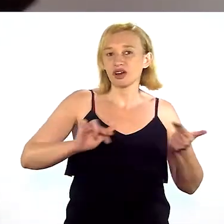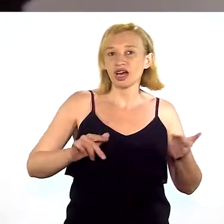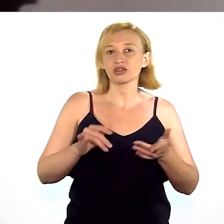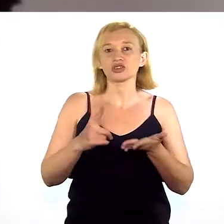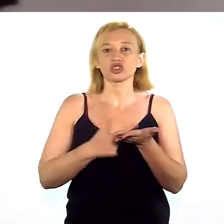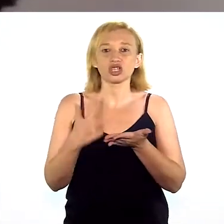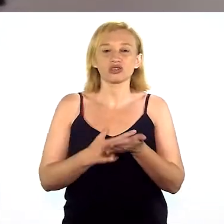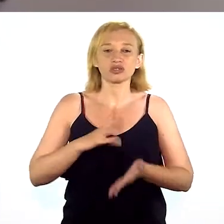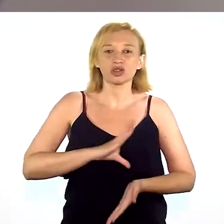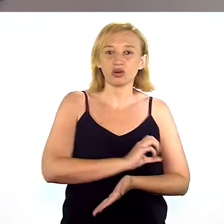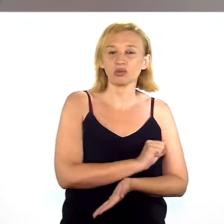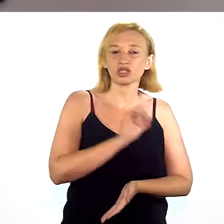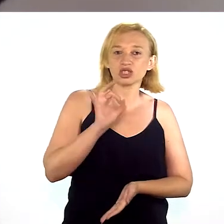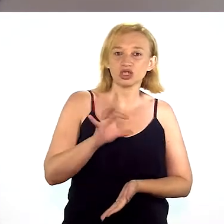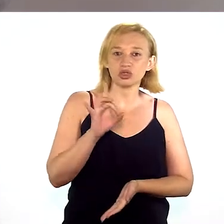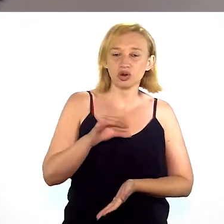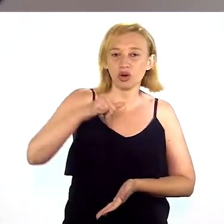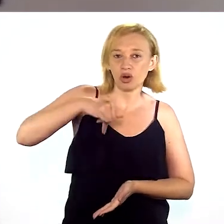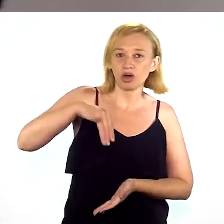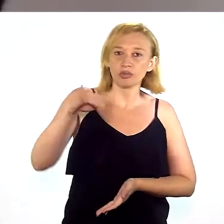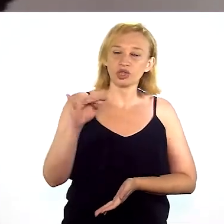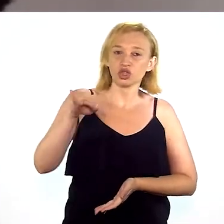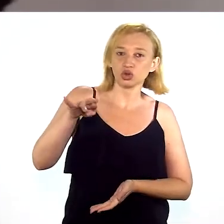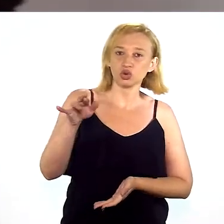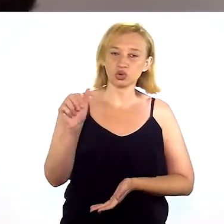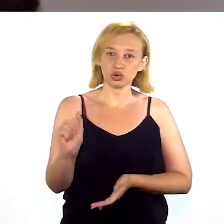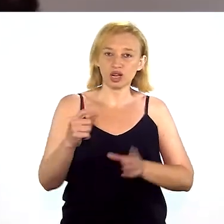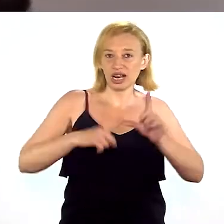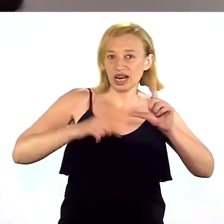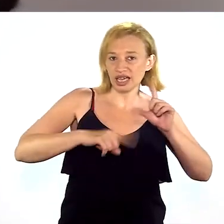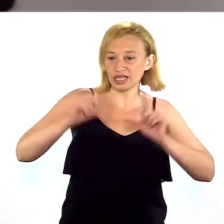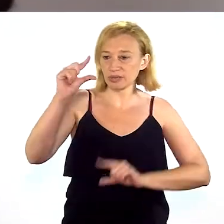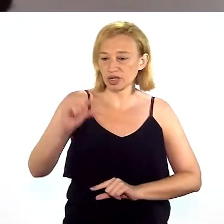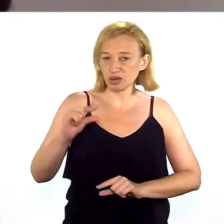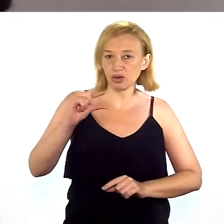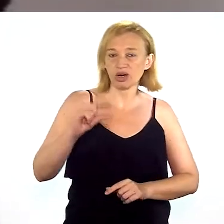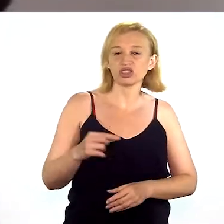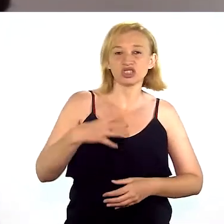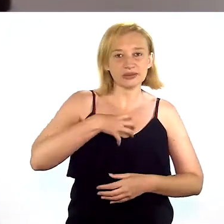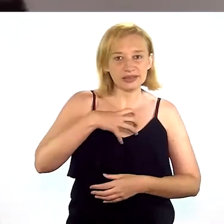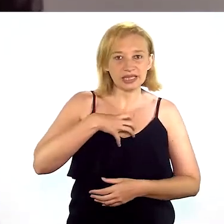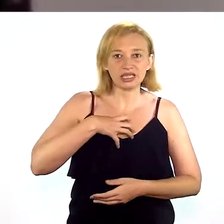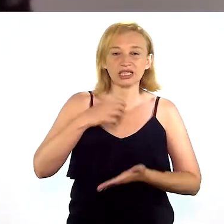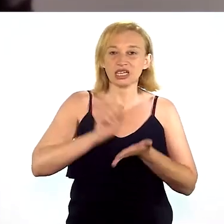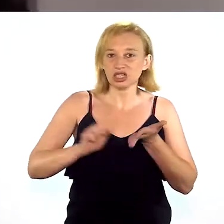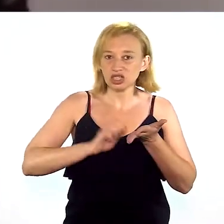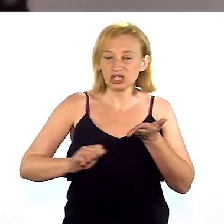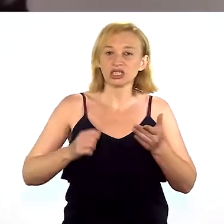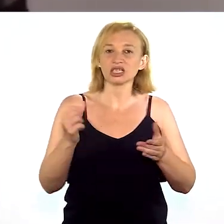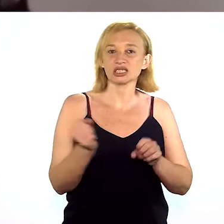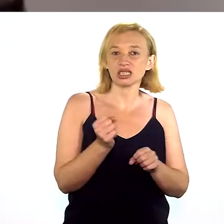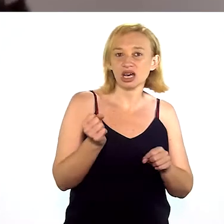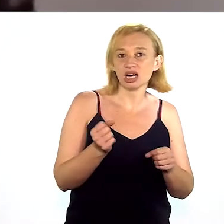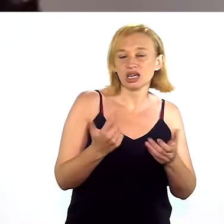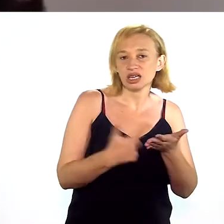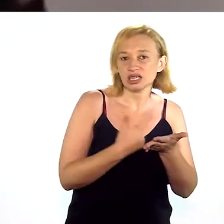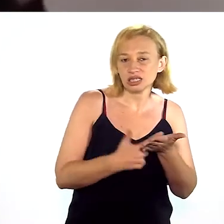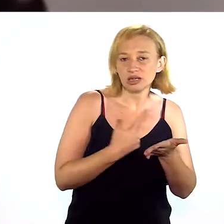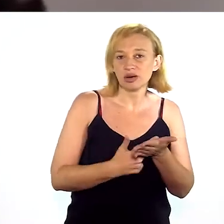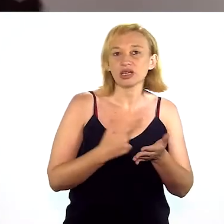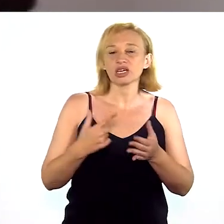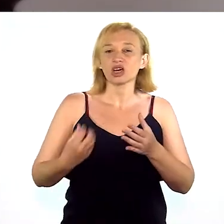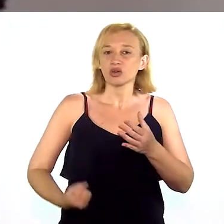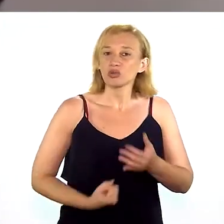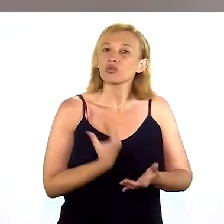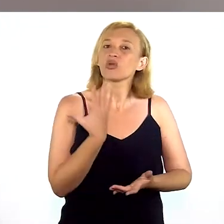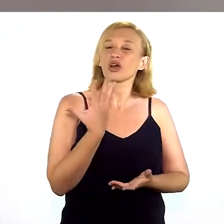durante muitos romances ele escrevia tudo em minúscula. Então a gente sente muito a entonação da escrita dele nessa obra, tal qual o romance, né? Que é